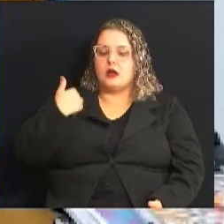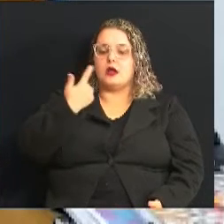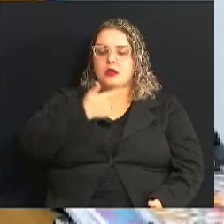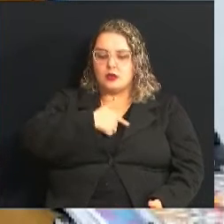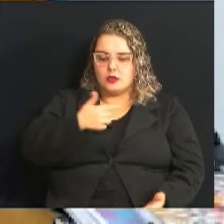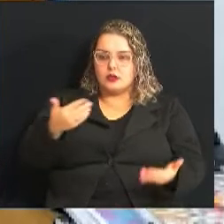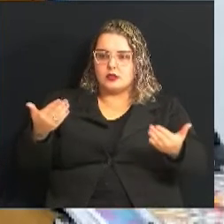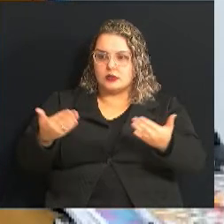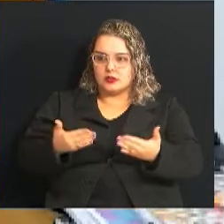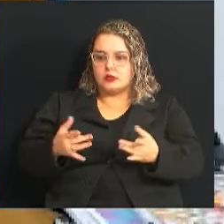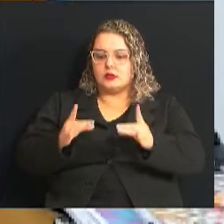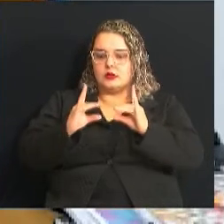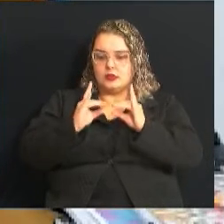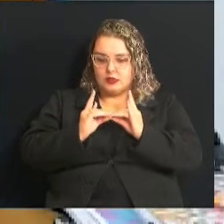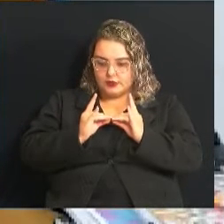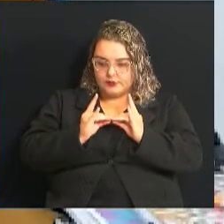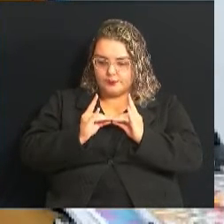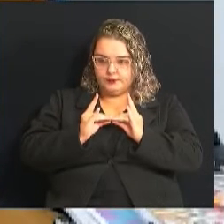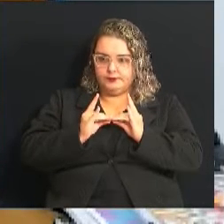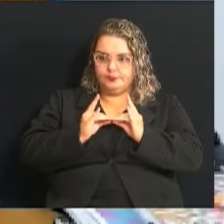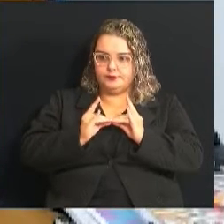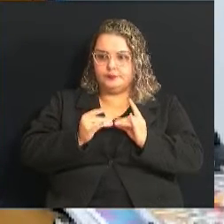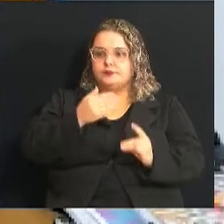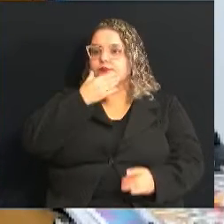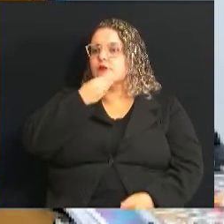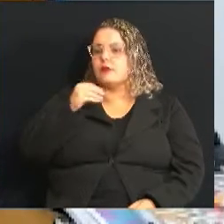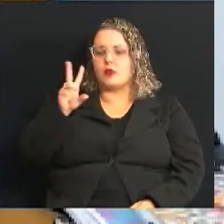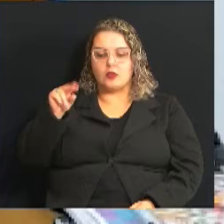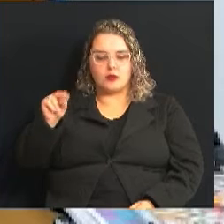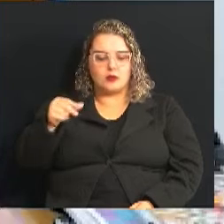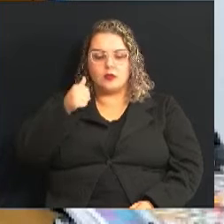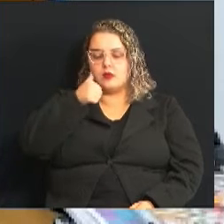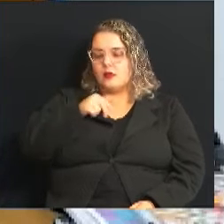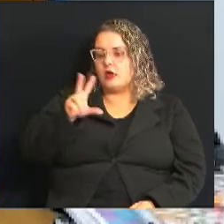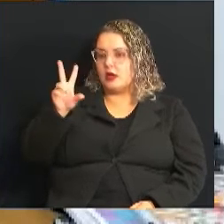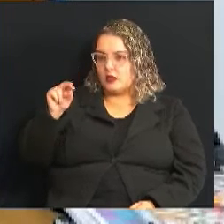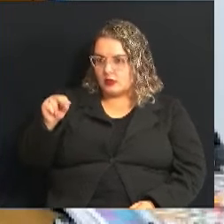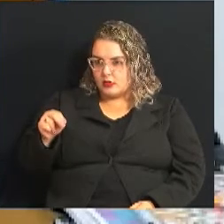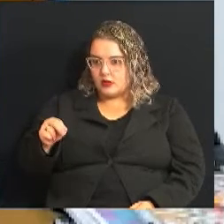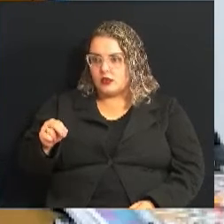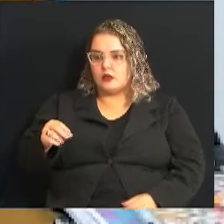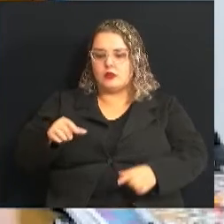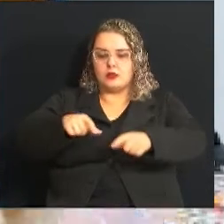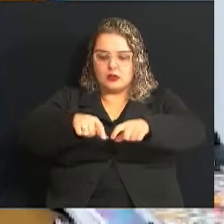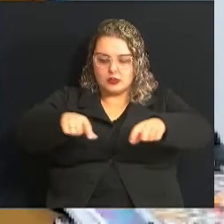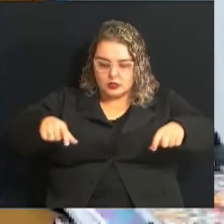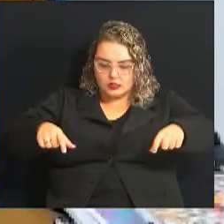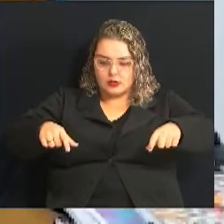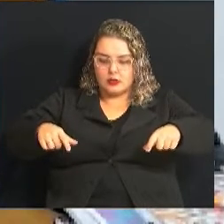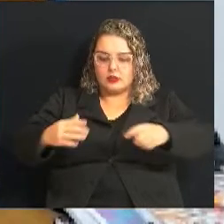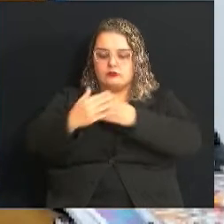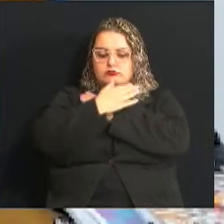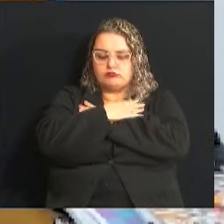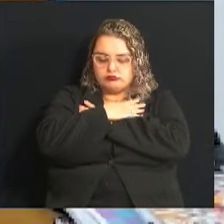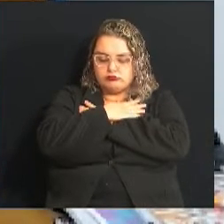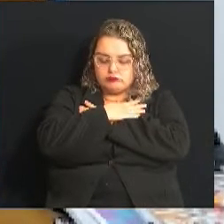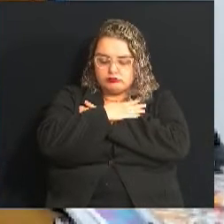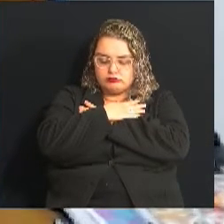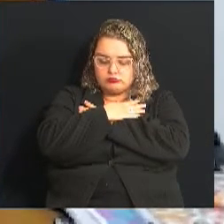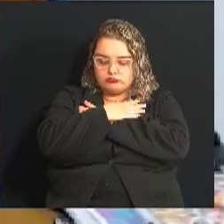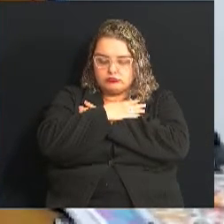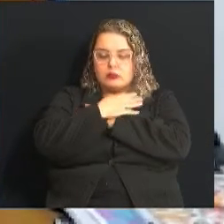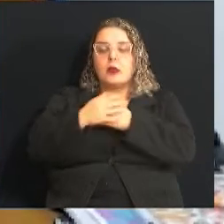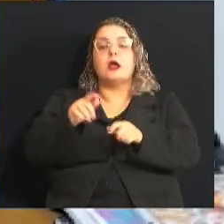no velório, o vovô, a vovó, a pessoa estará no caixão, as pessoas que conheciam